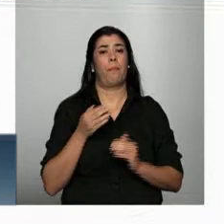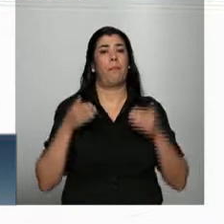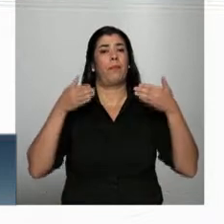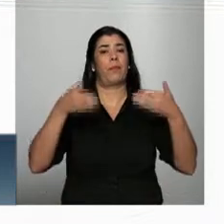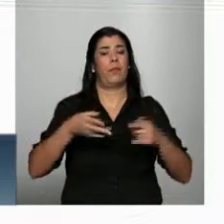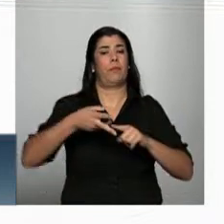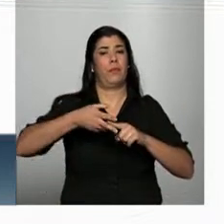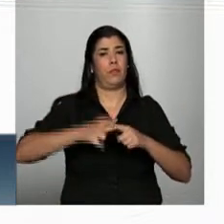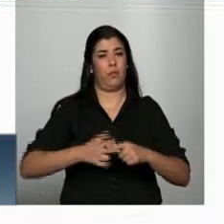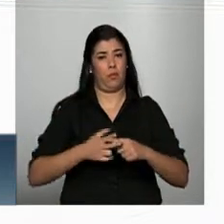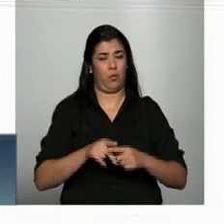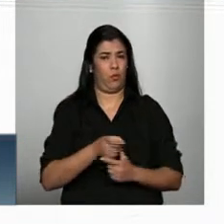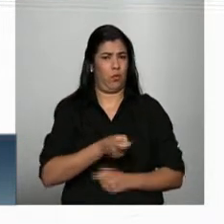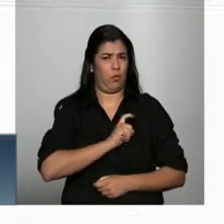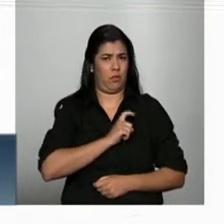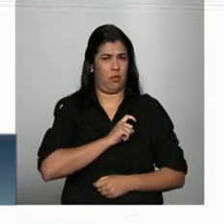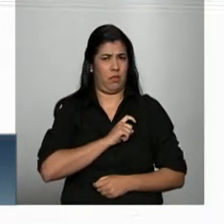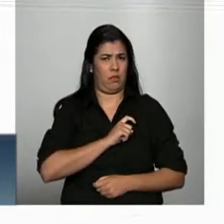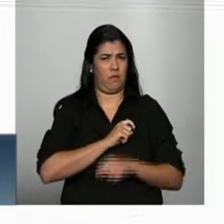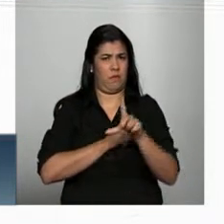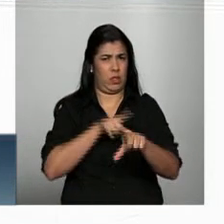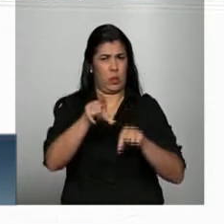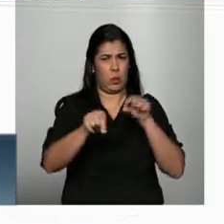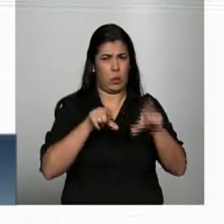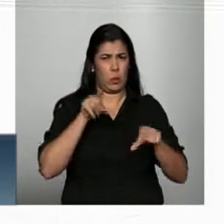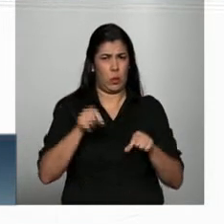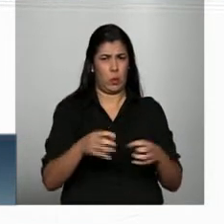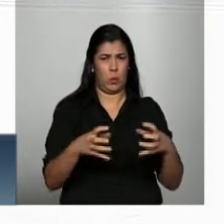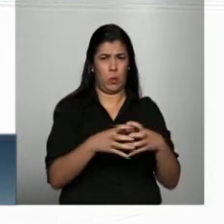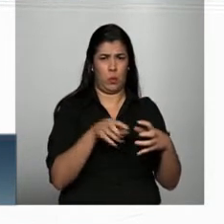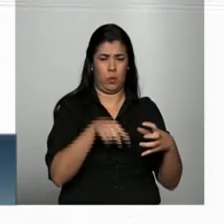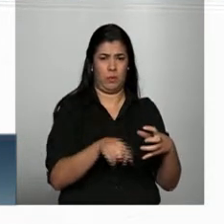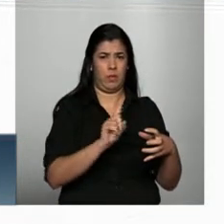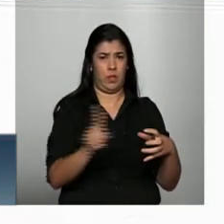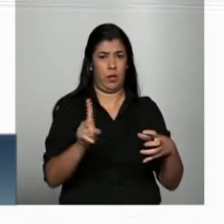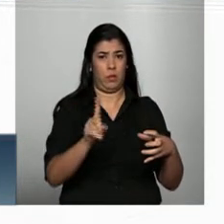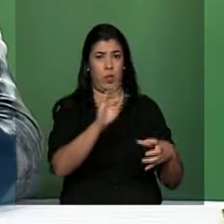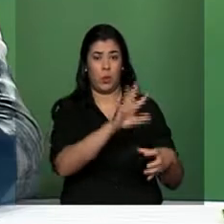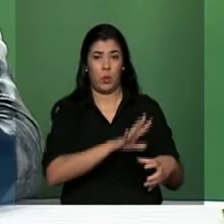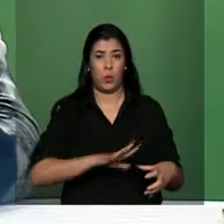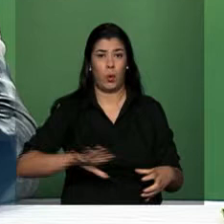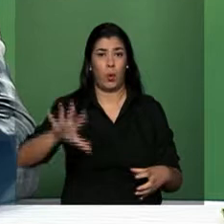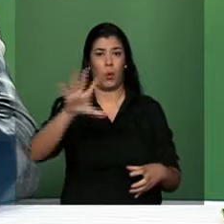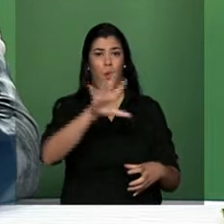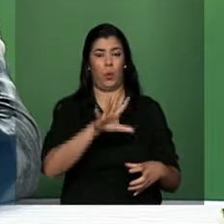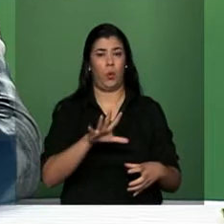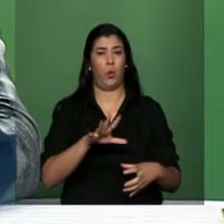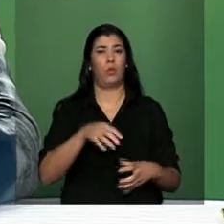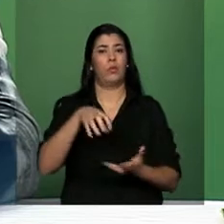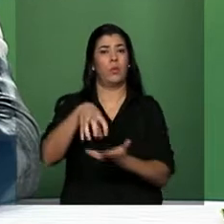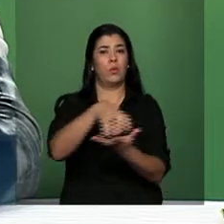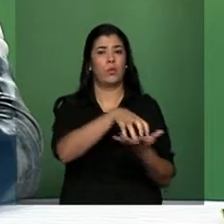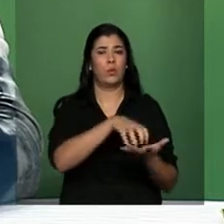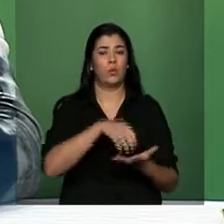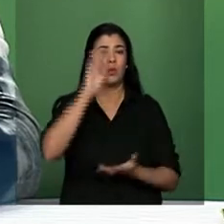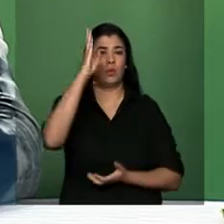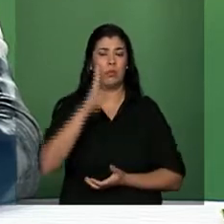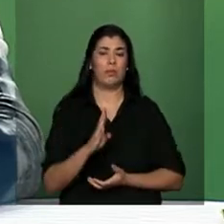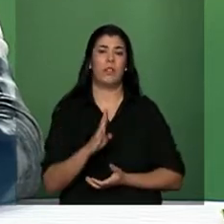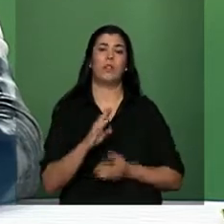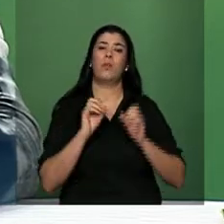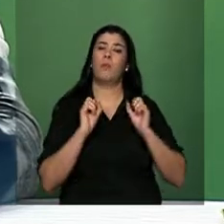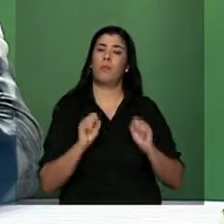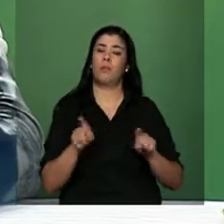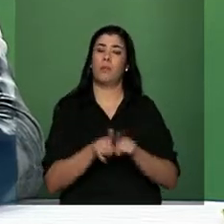O ajuste fiscal não é para escolhidos. O ajuste fiscal é para que todos os brasileiros, todos os segmentos, todos os setores possam fazer a